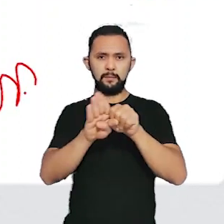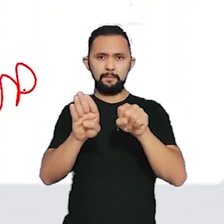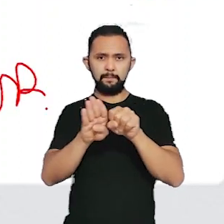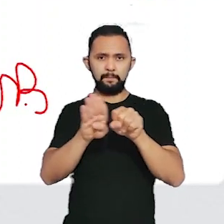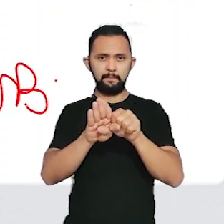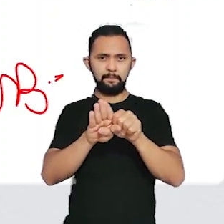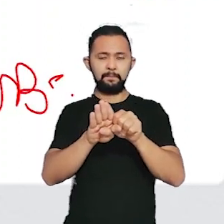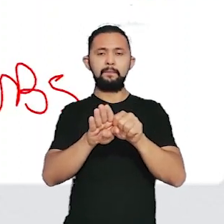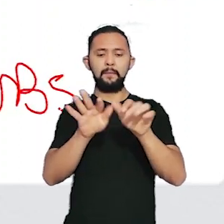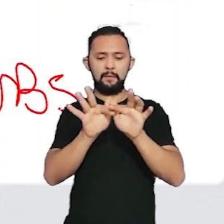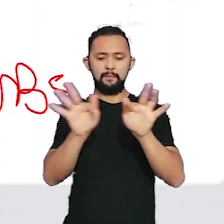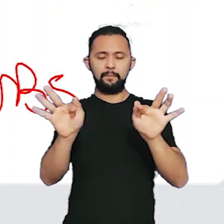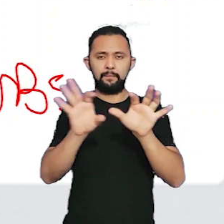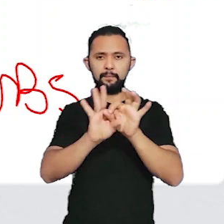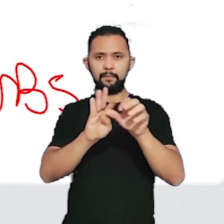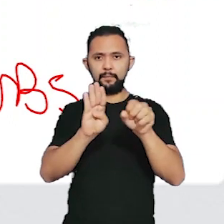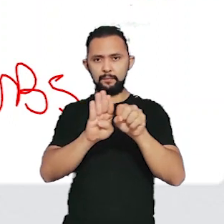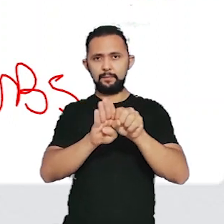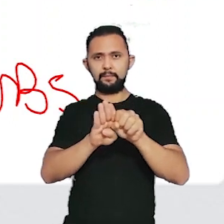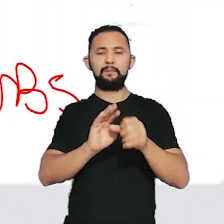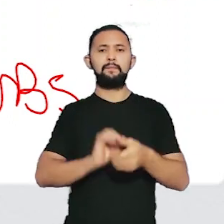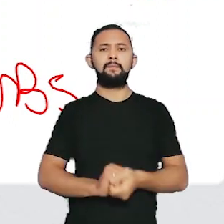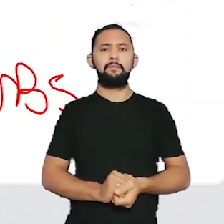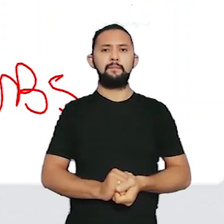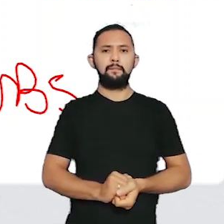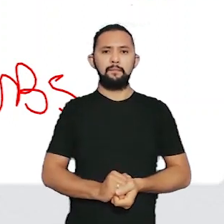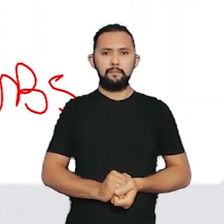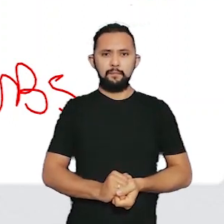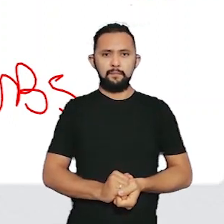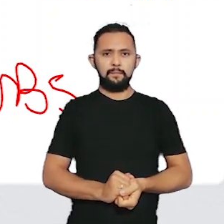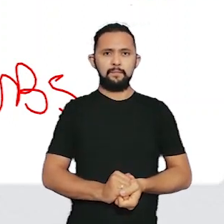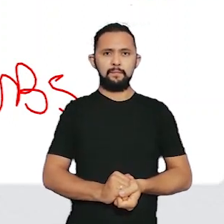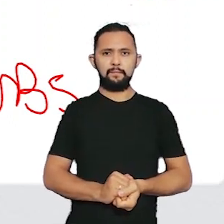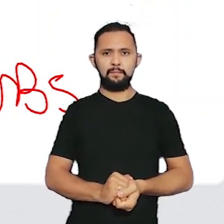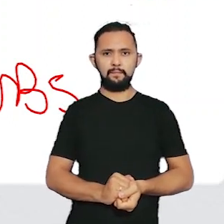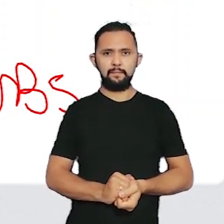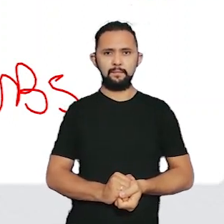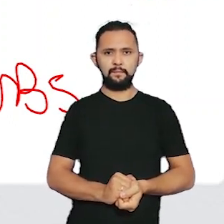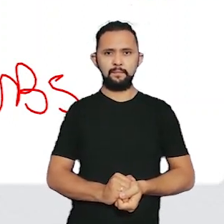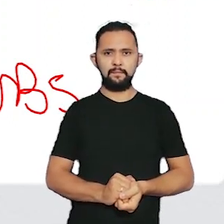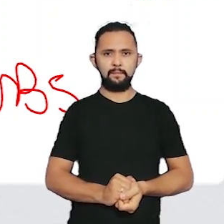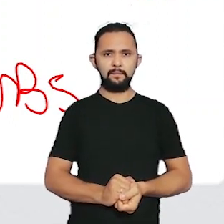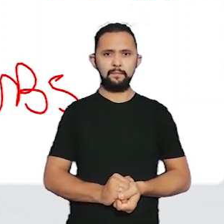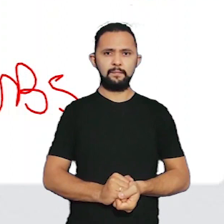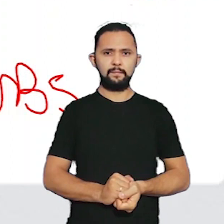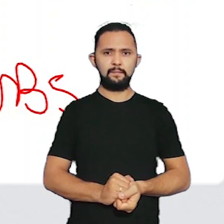oração substantiva. Então, o isso pode ser substituído pela oração substantiva e o qual pode ser